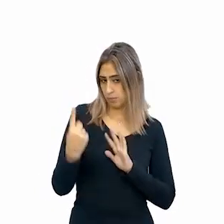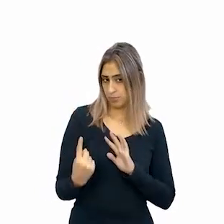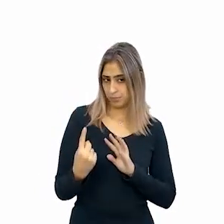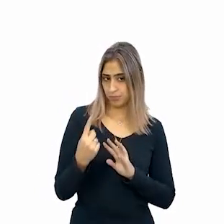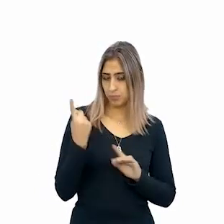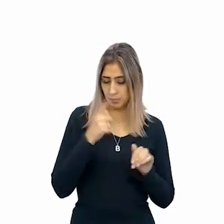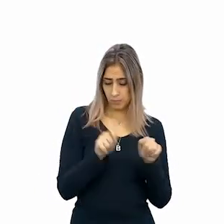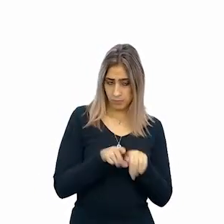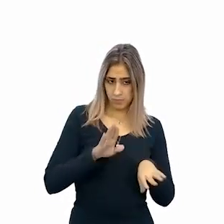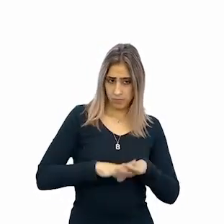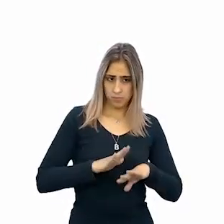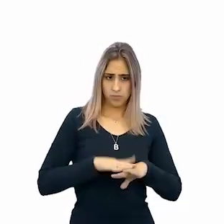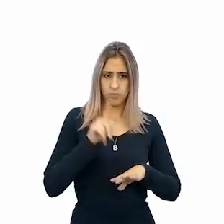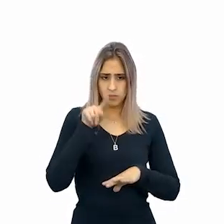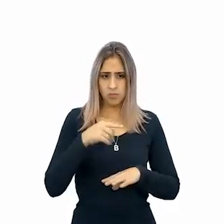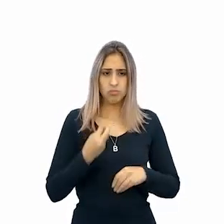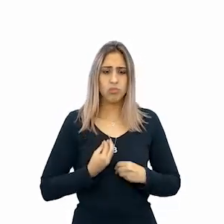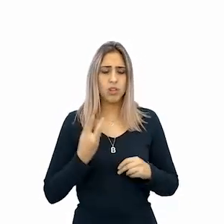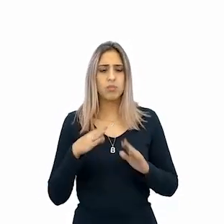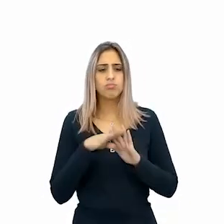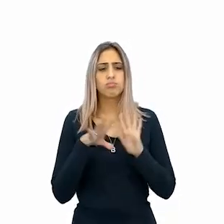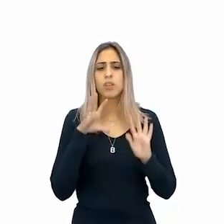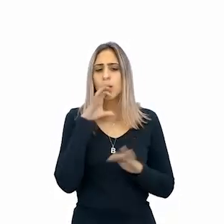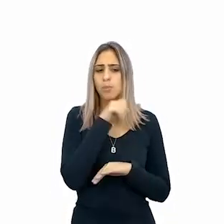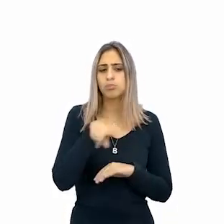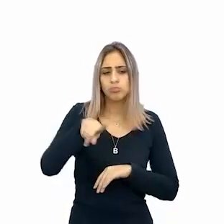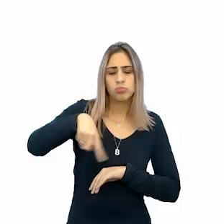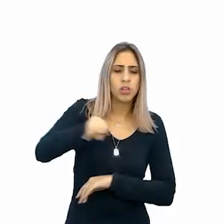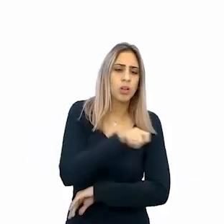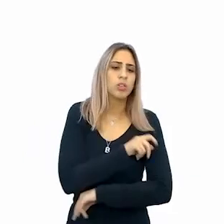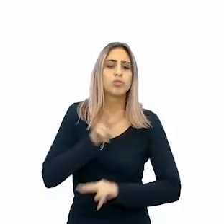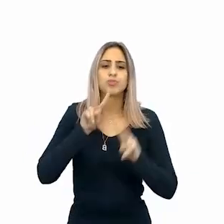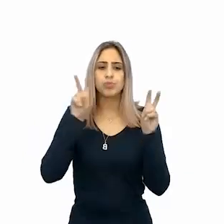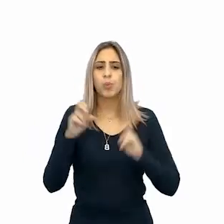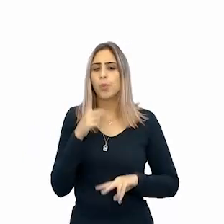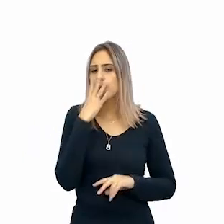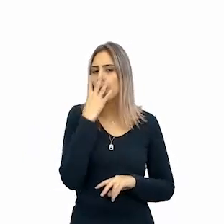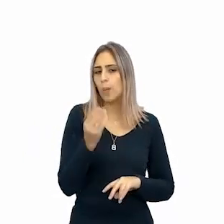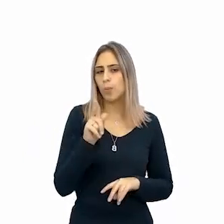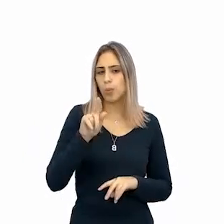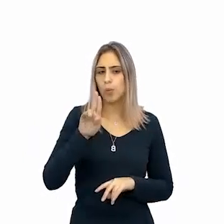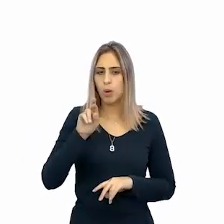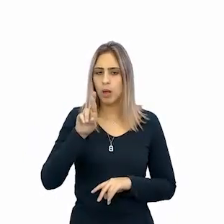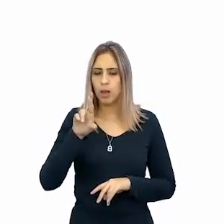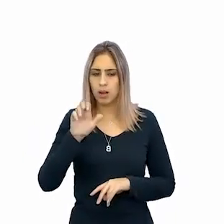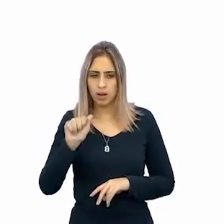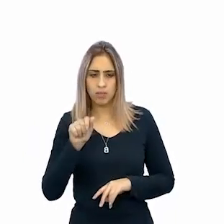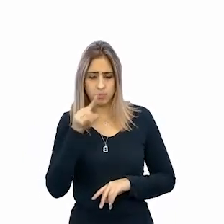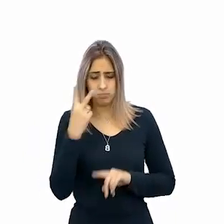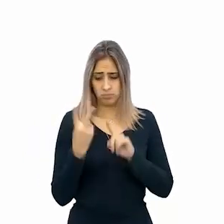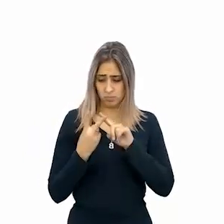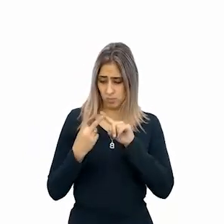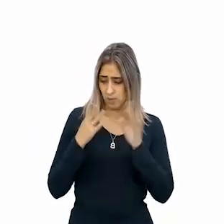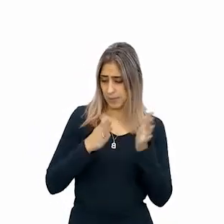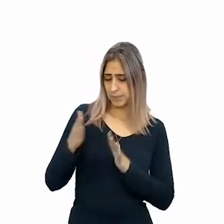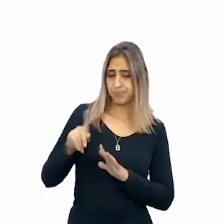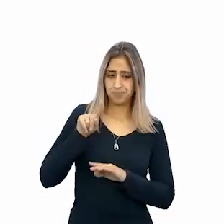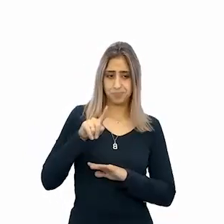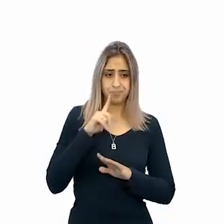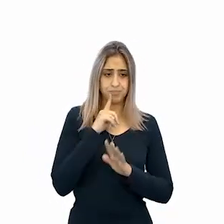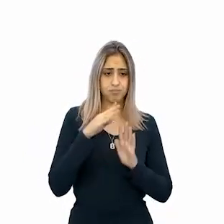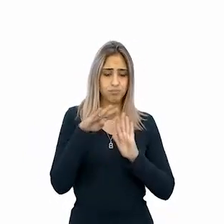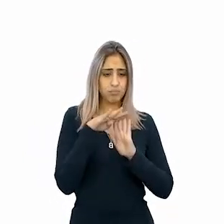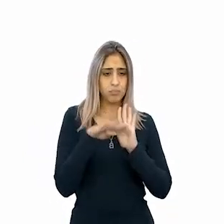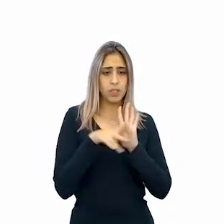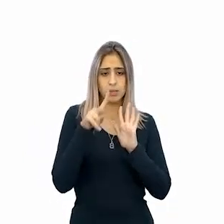ser feito é a ativação de conhecimento prévio dos estudantes sobre o lobo-guará. O segundo destaque é a